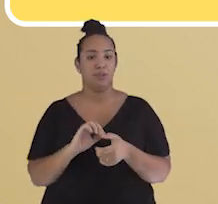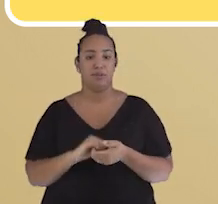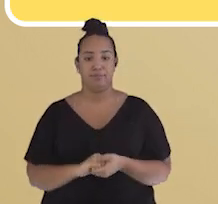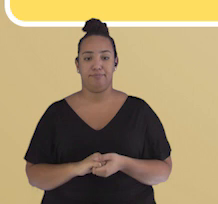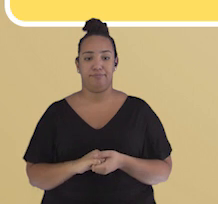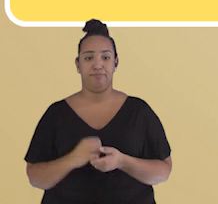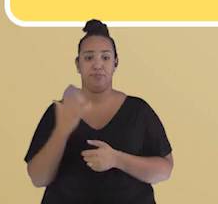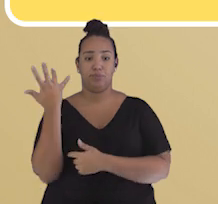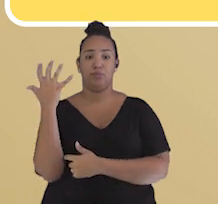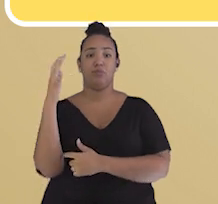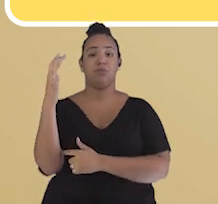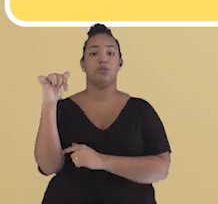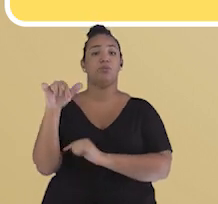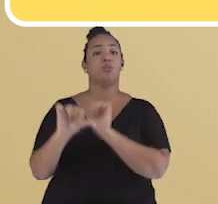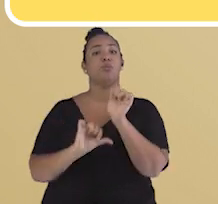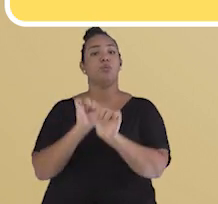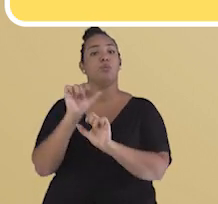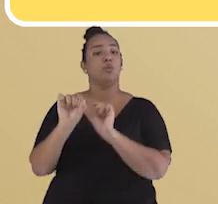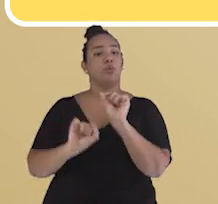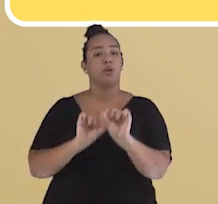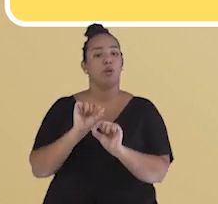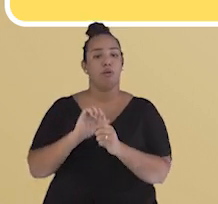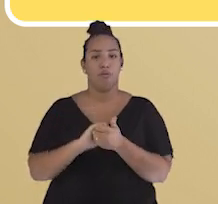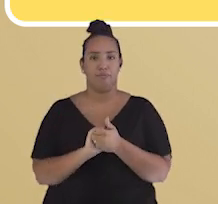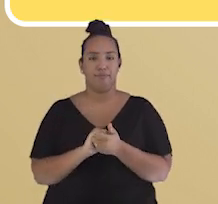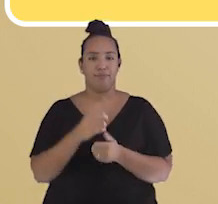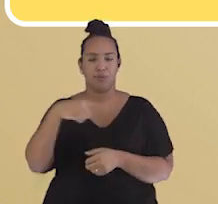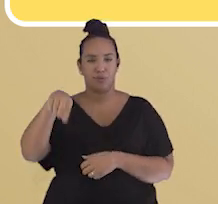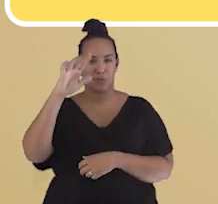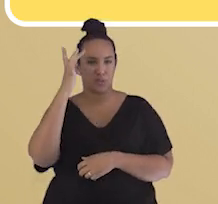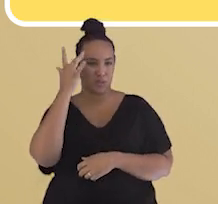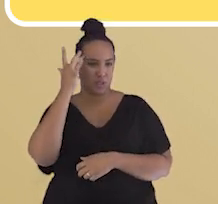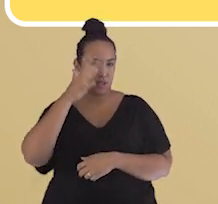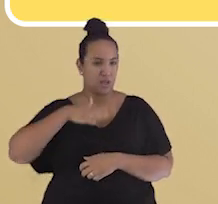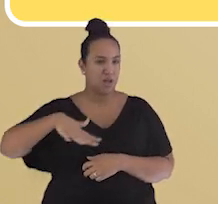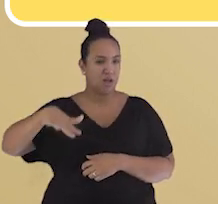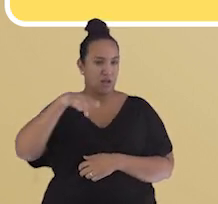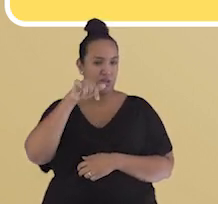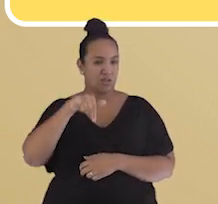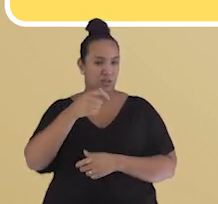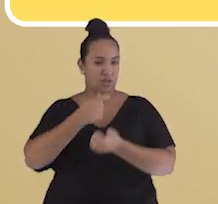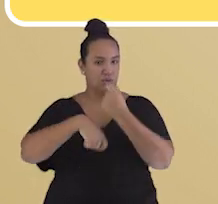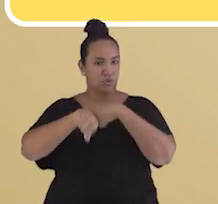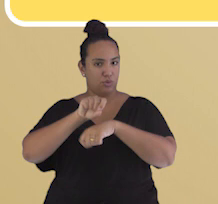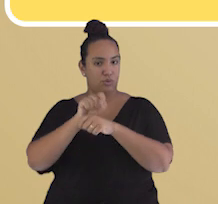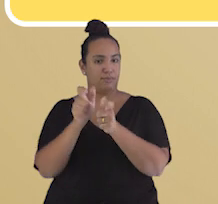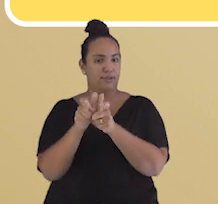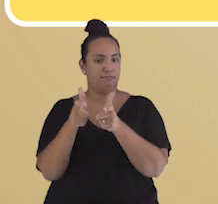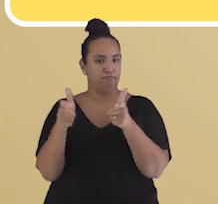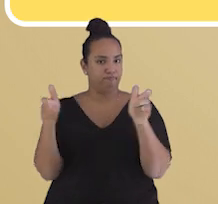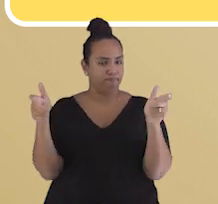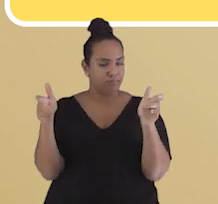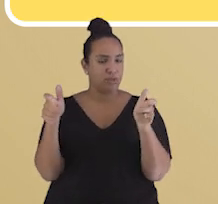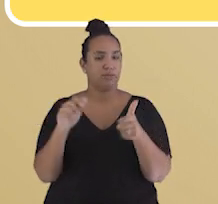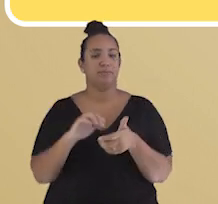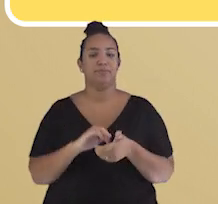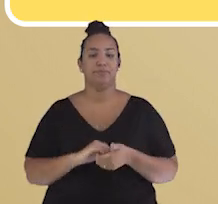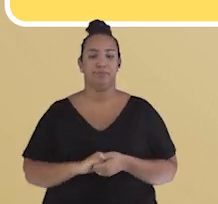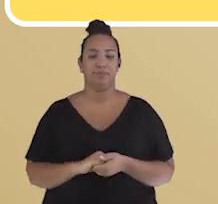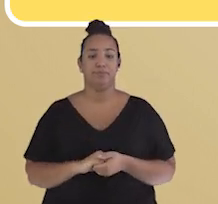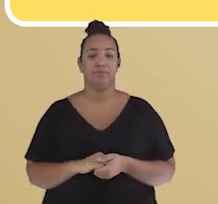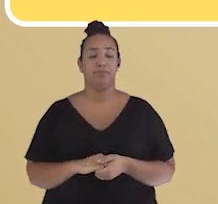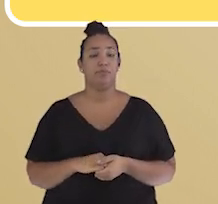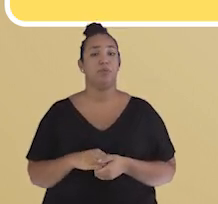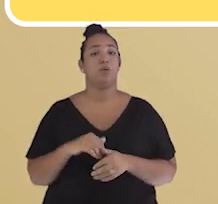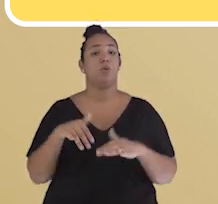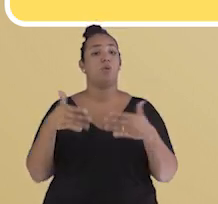meio ambiente, o que mudou? Você acha que a sua região cresceu economicamente ao longo dos anos? Qual foi